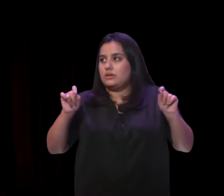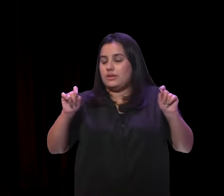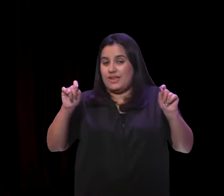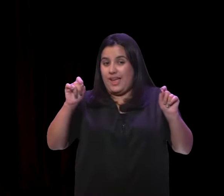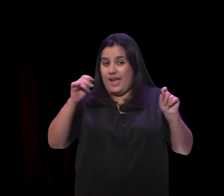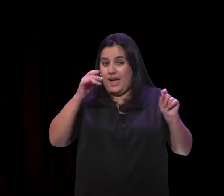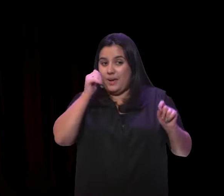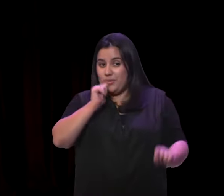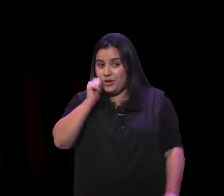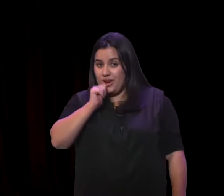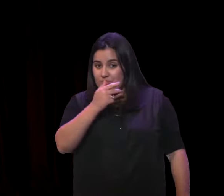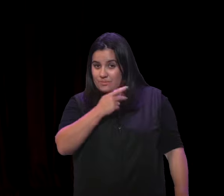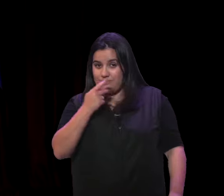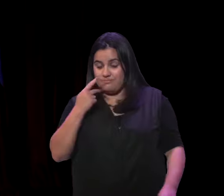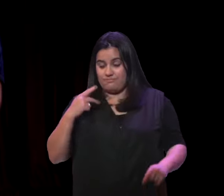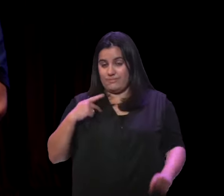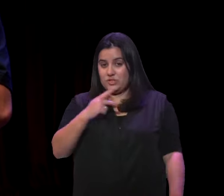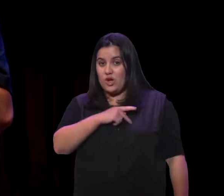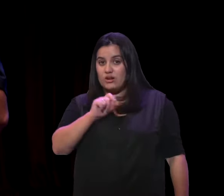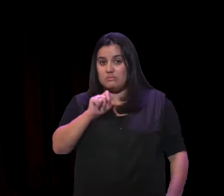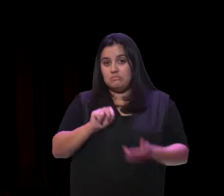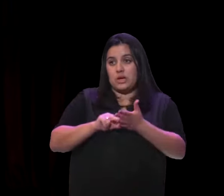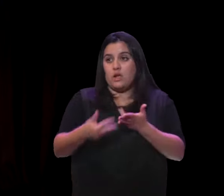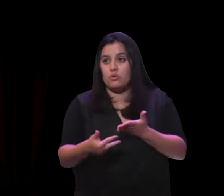pastora no meio do culto.